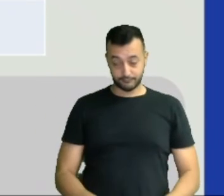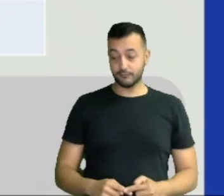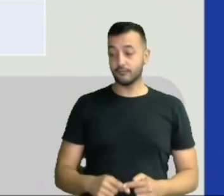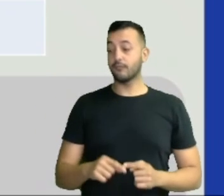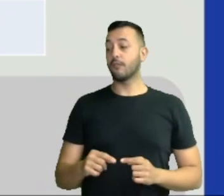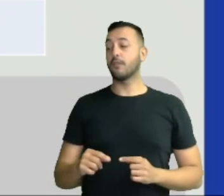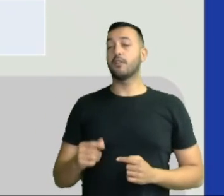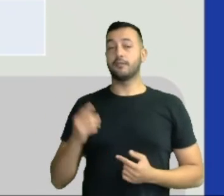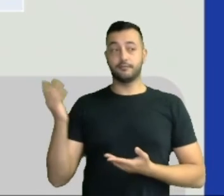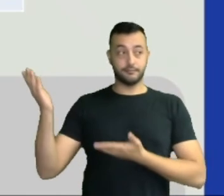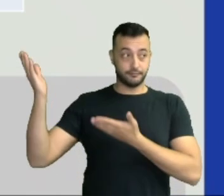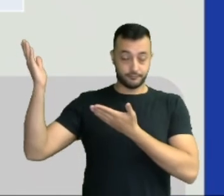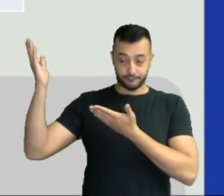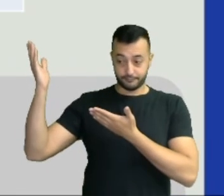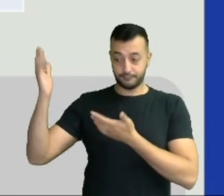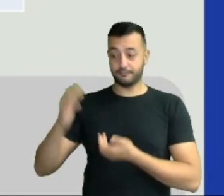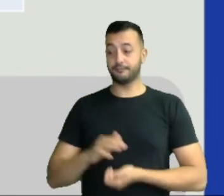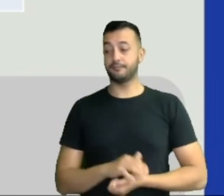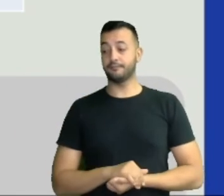y usted se van.